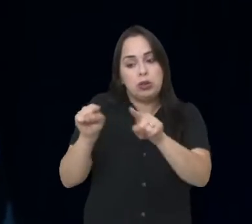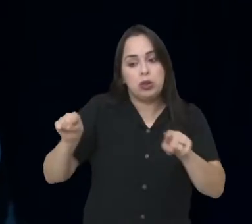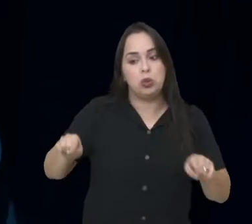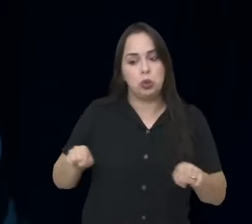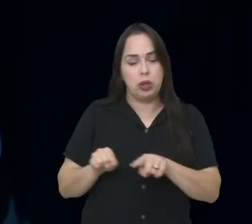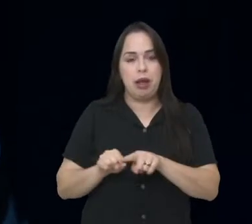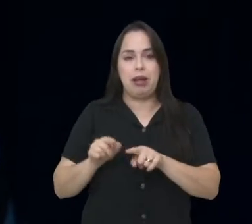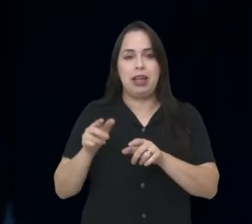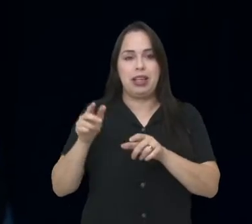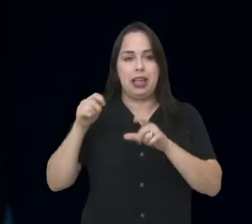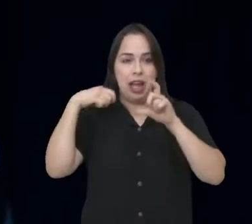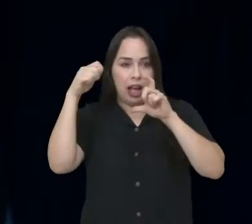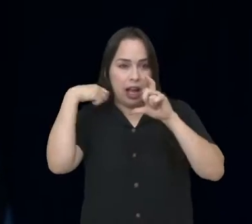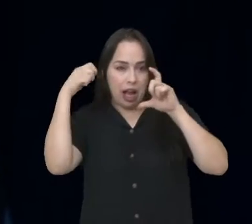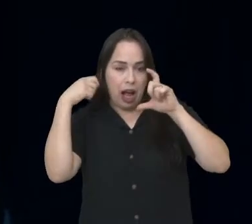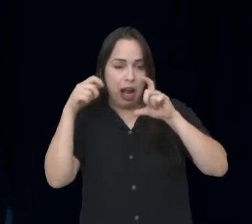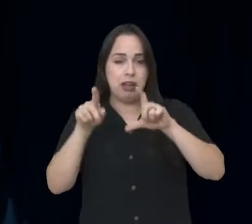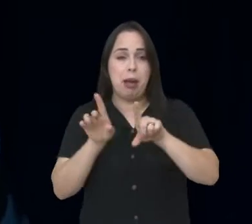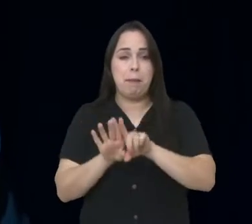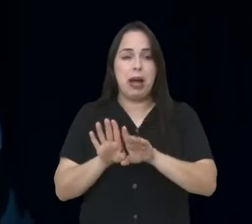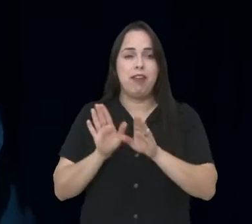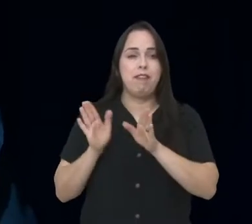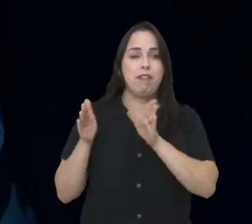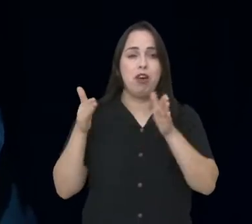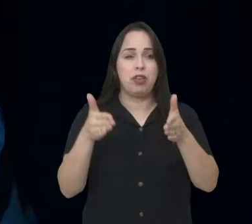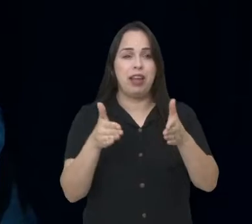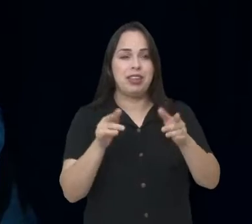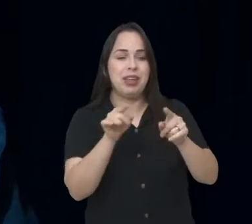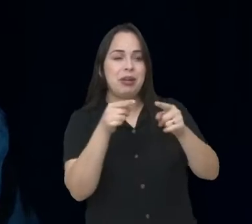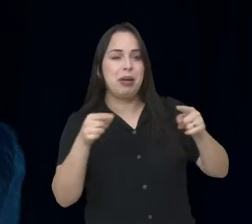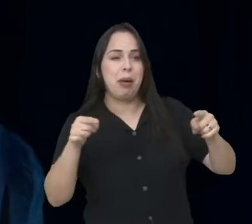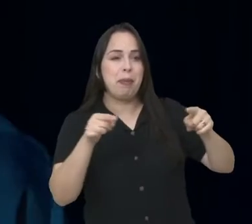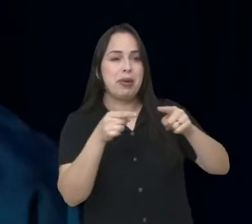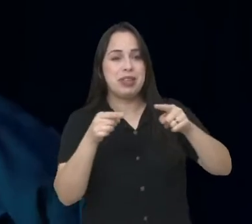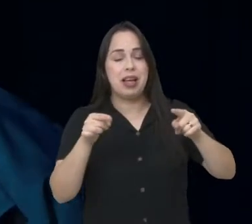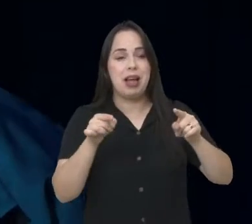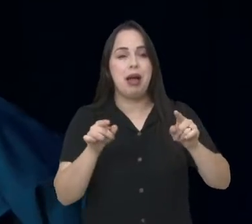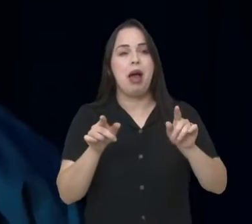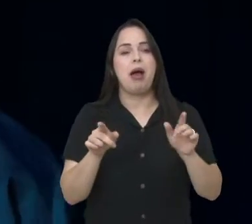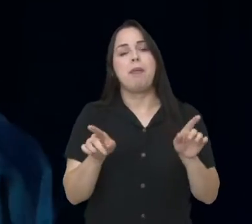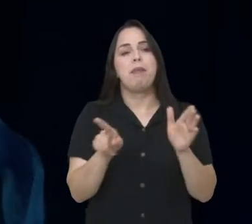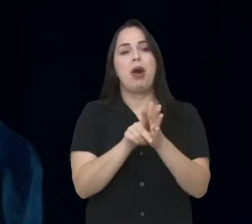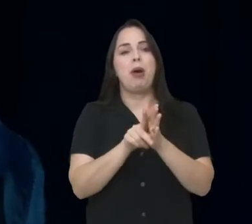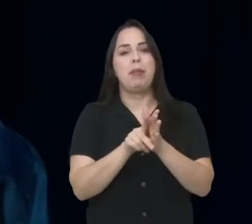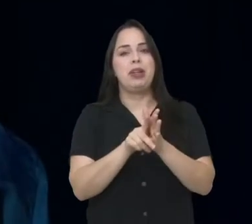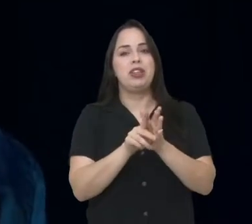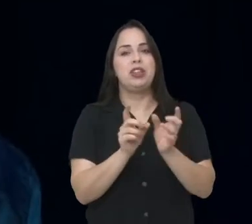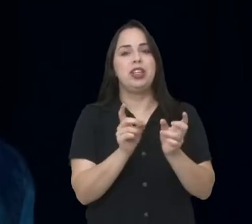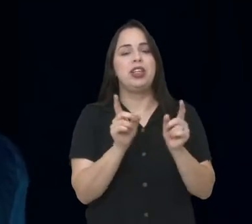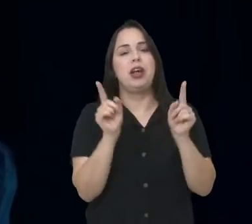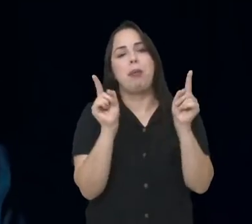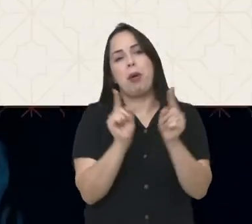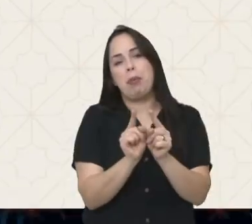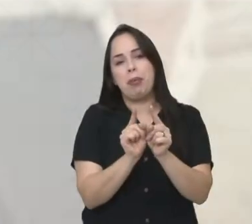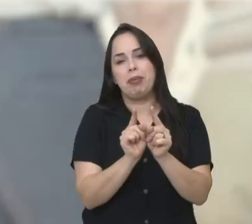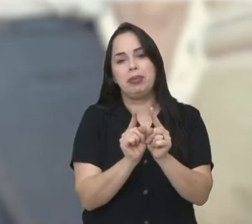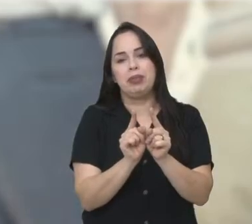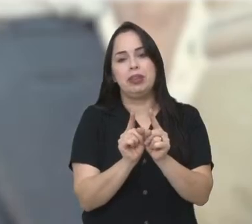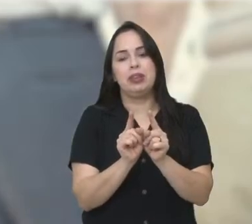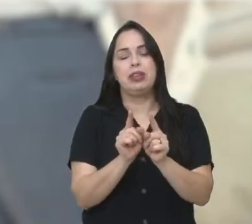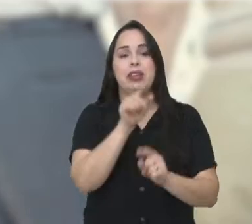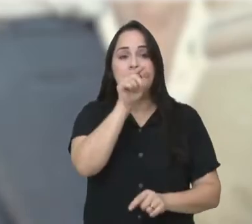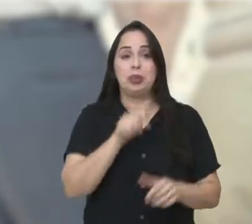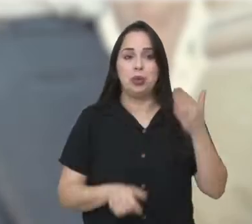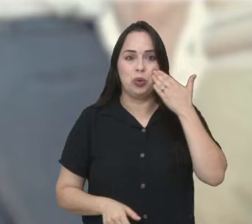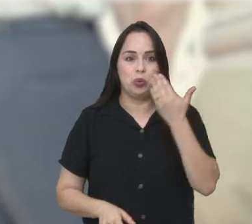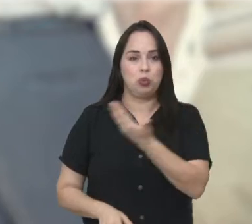aqui, mas ele era mais voltado para jingles, que era o Midi Max, né? Que do falecido Lauro agora, que faleceu há